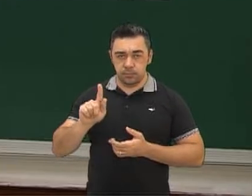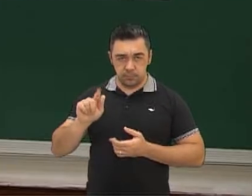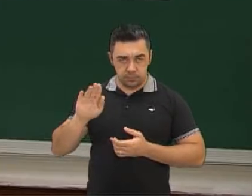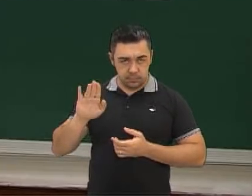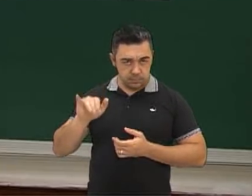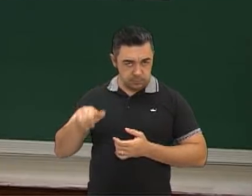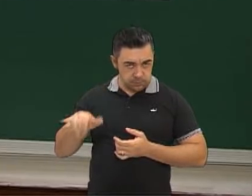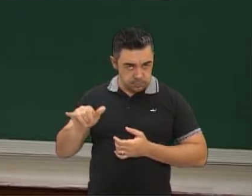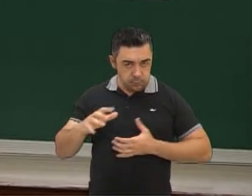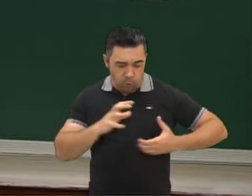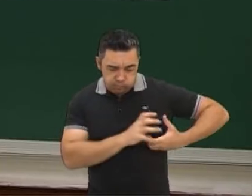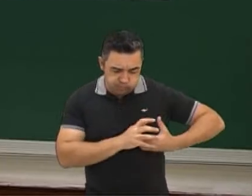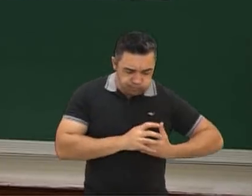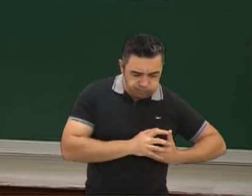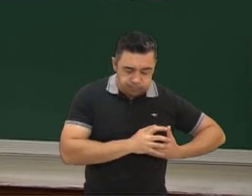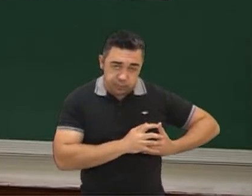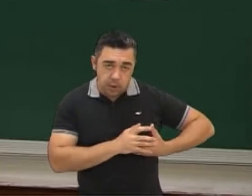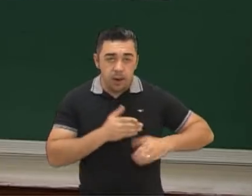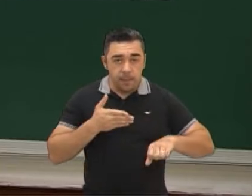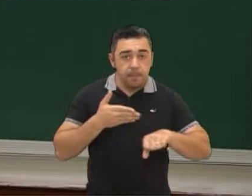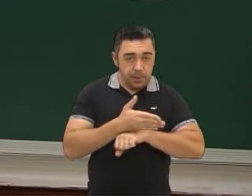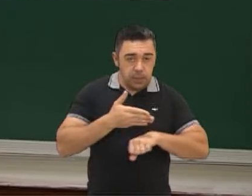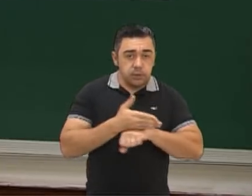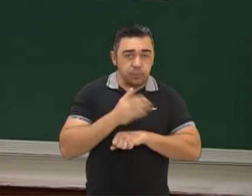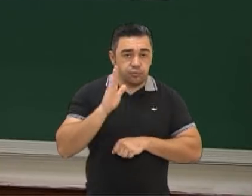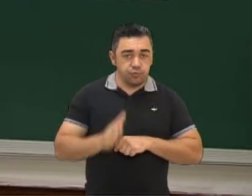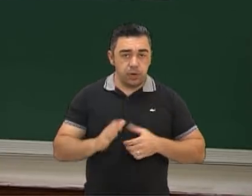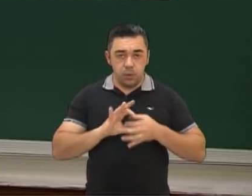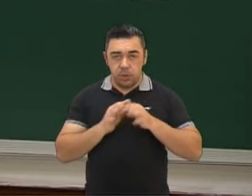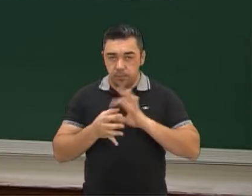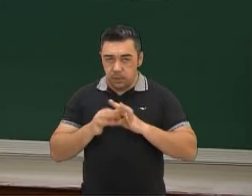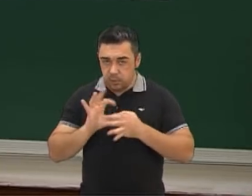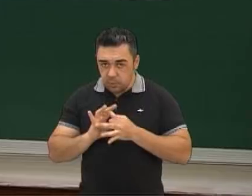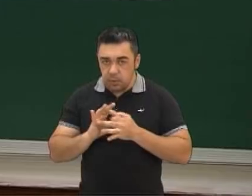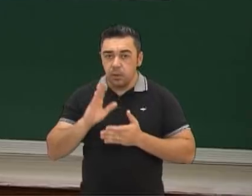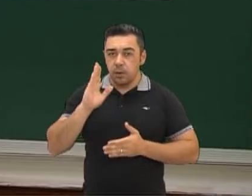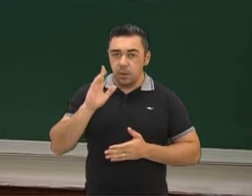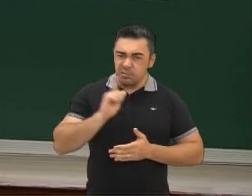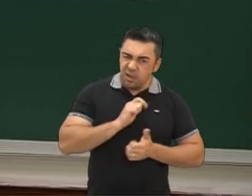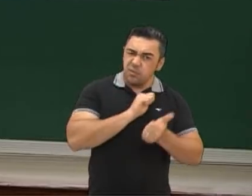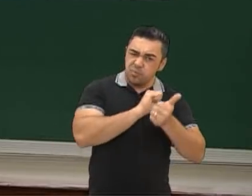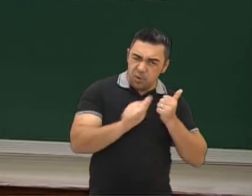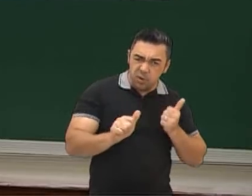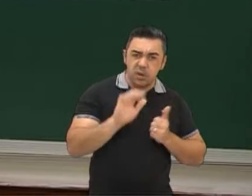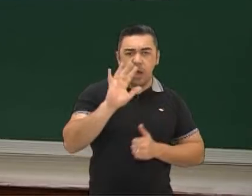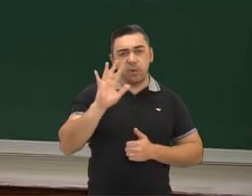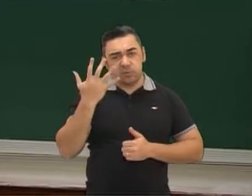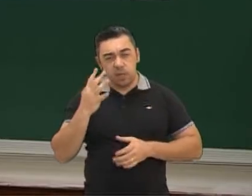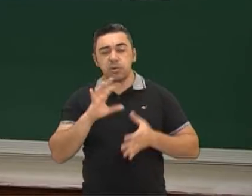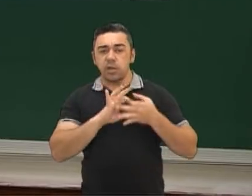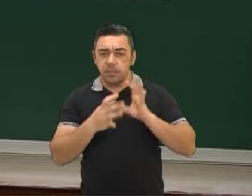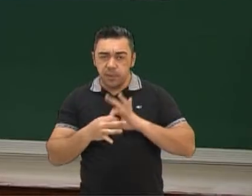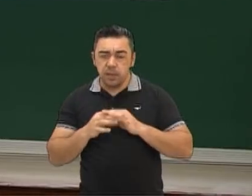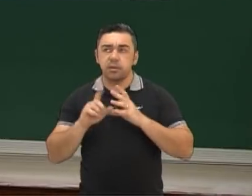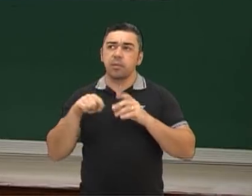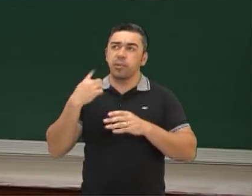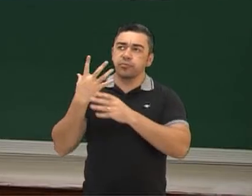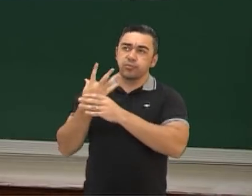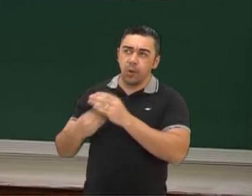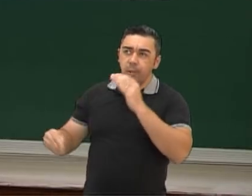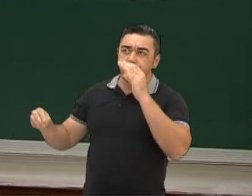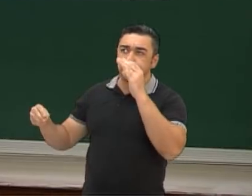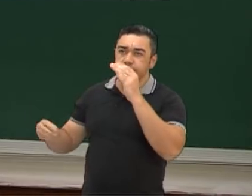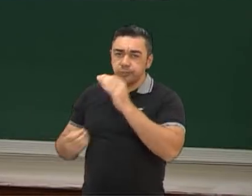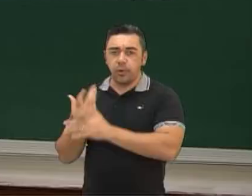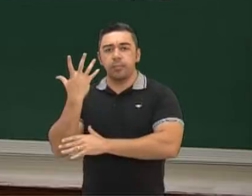teve algumas participações em Olimpíadas. Ele é um esporte que aparece em algumas Olimpíadas, depois desaparece,